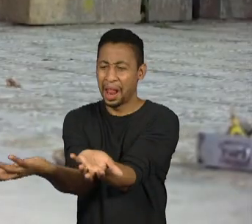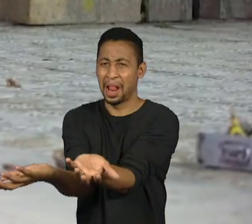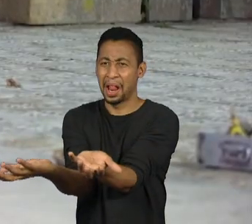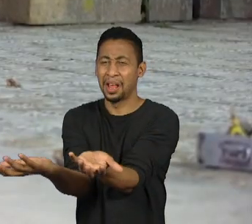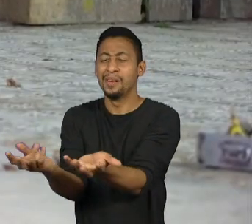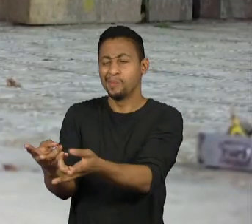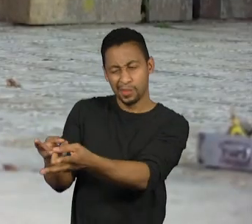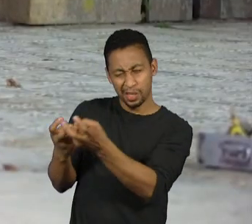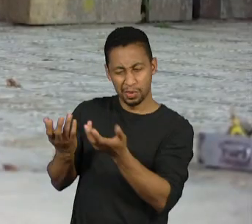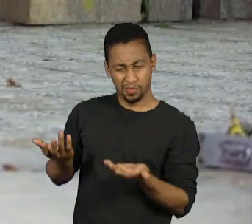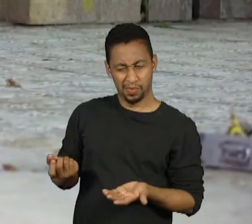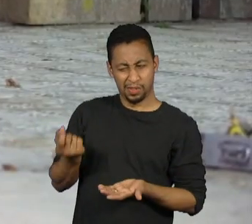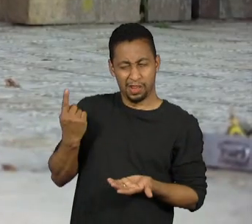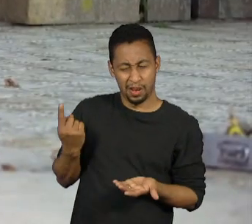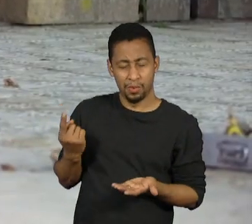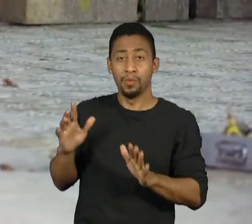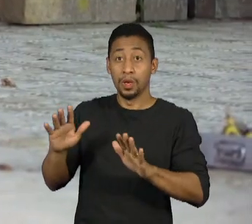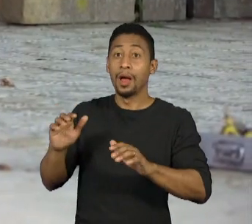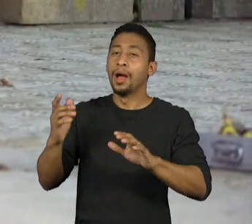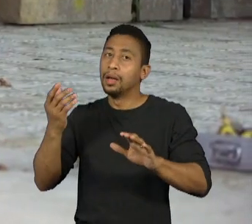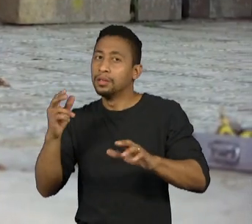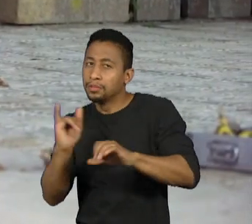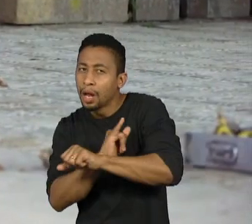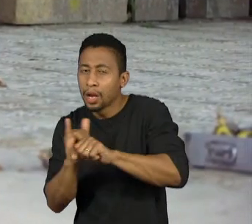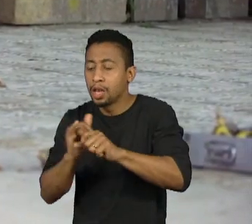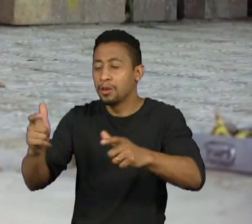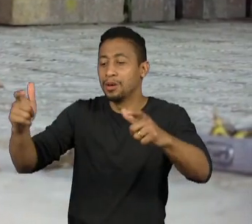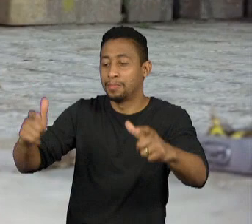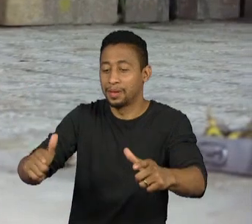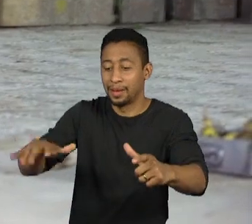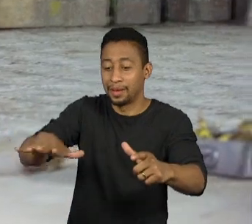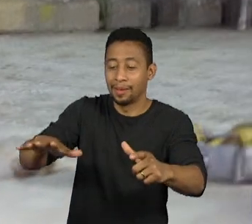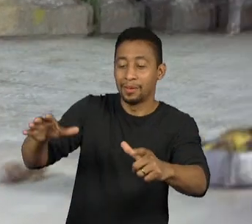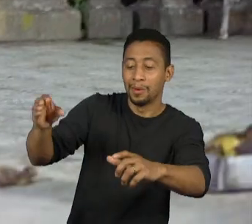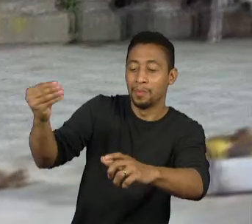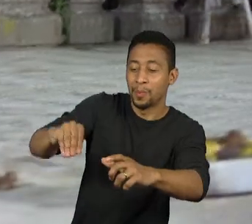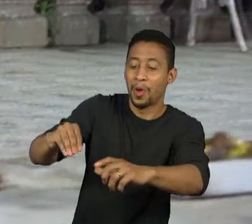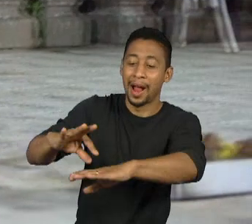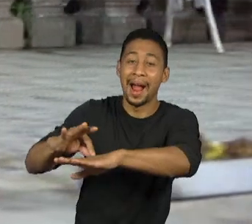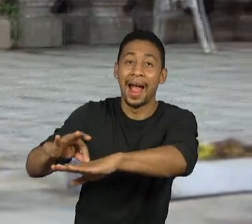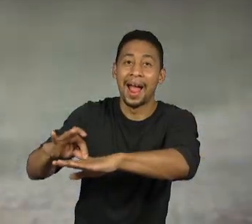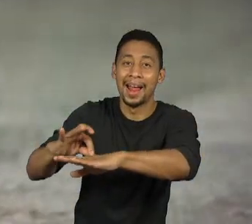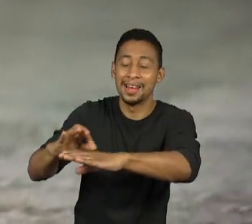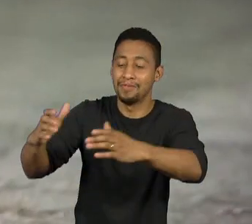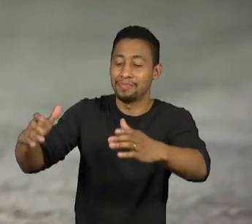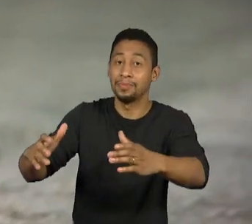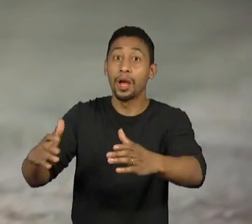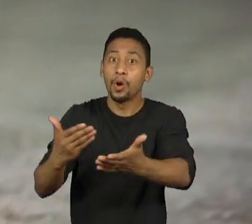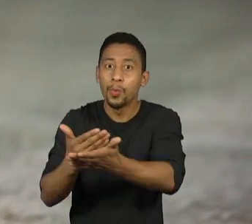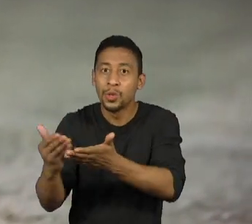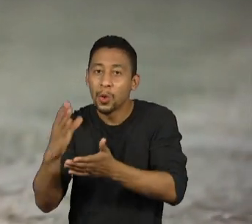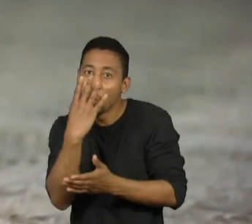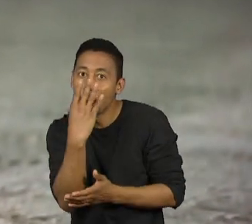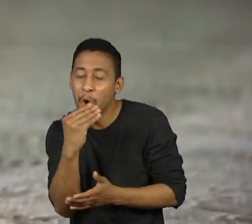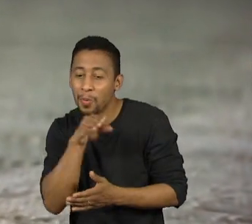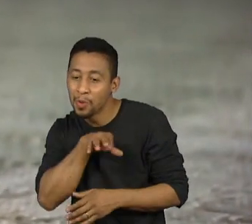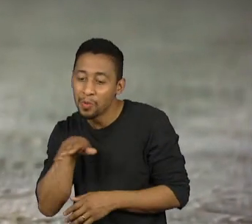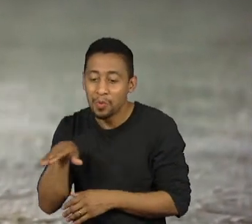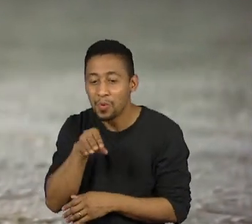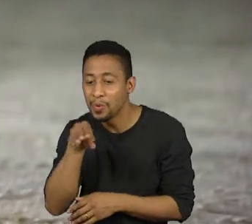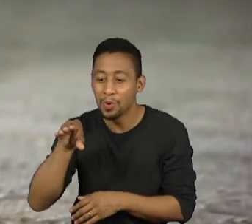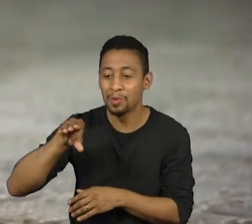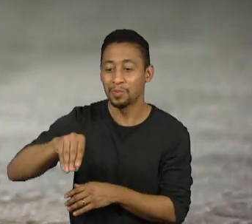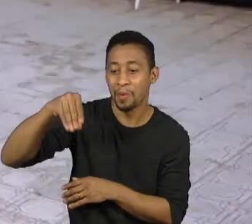algumas bandejas de carne e esses animais foram aproximando. Hoje, o lobo-guará, ele nos